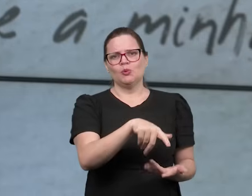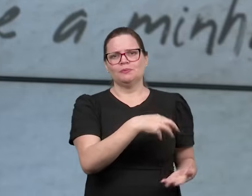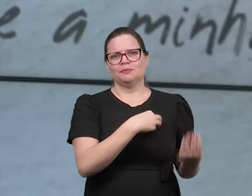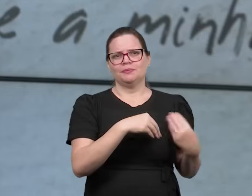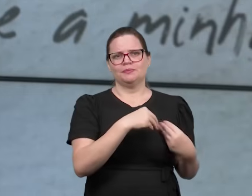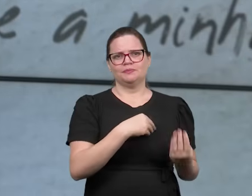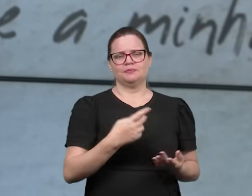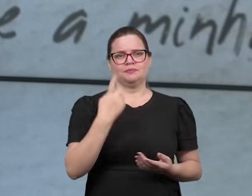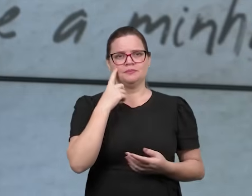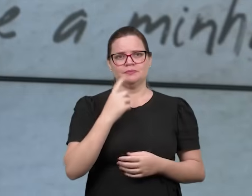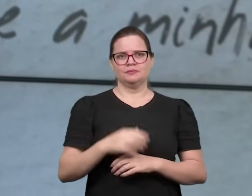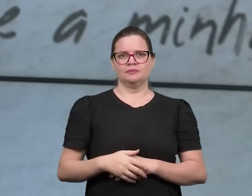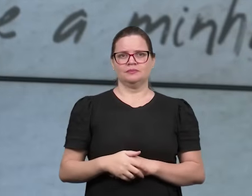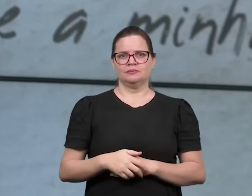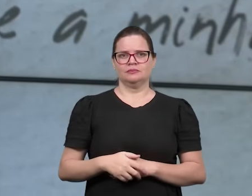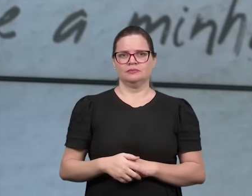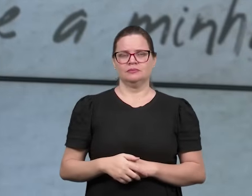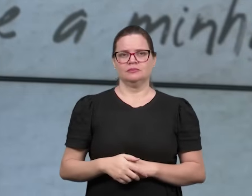Você vê